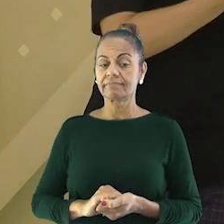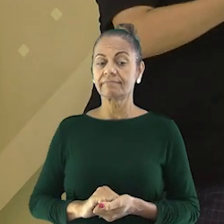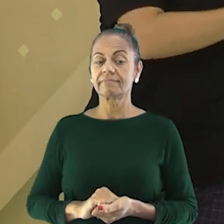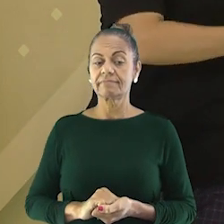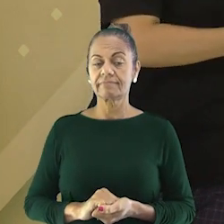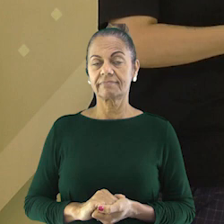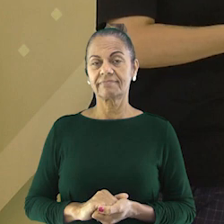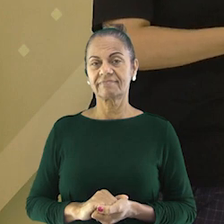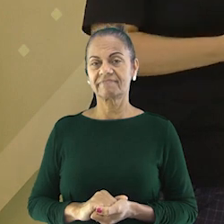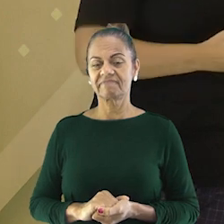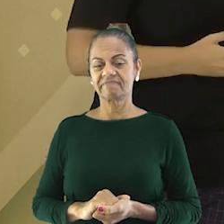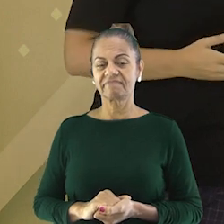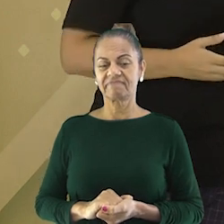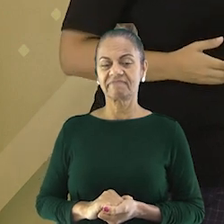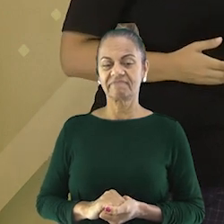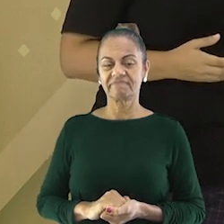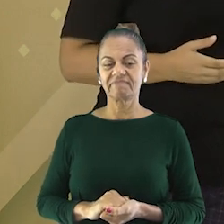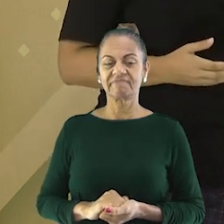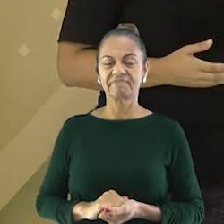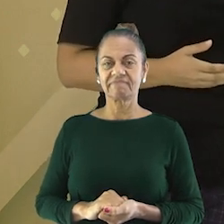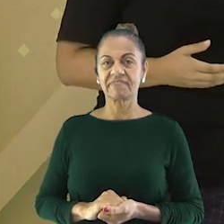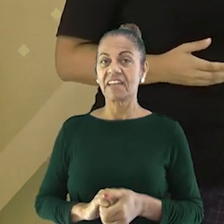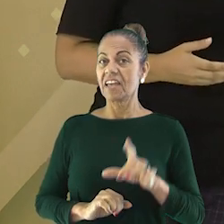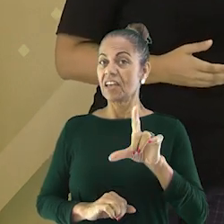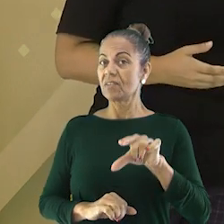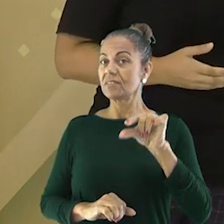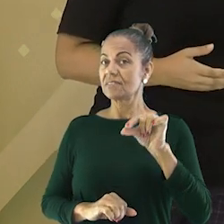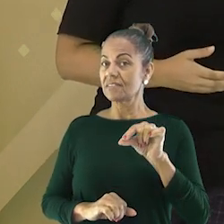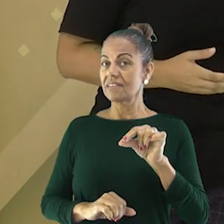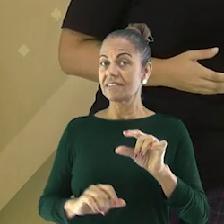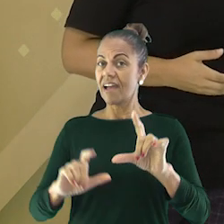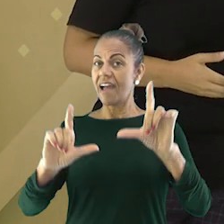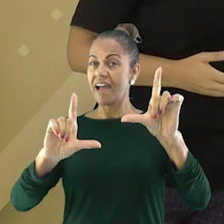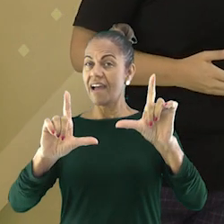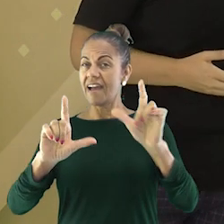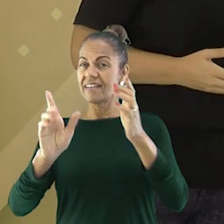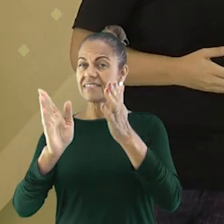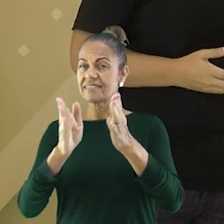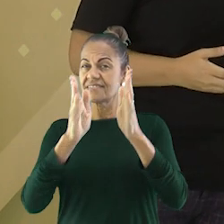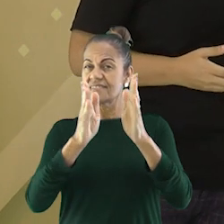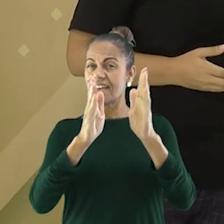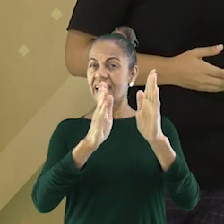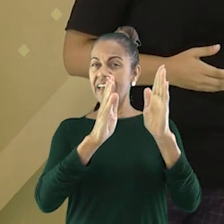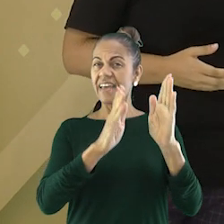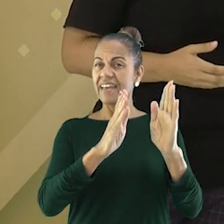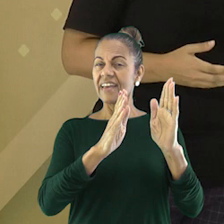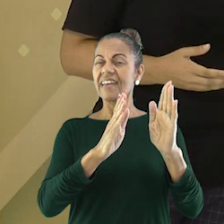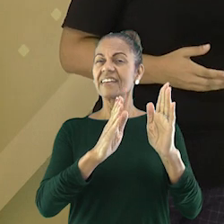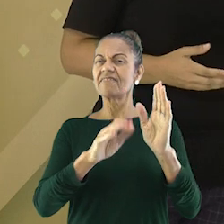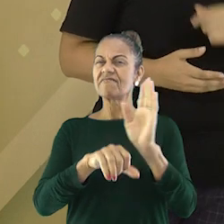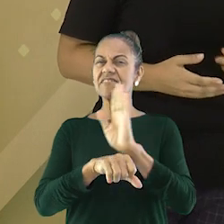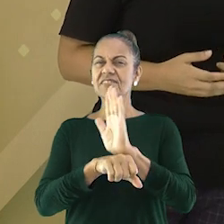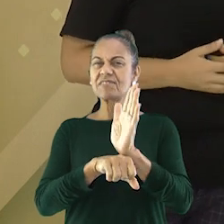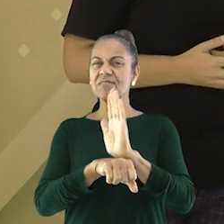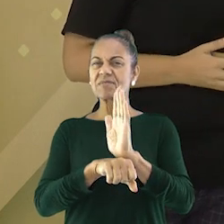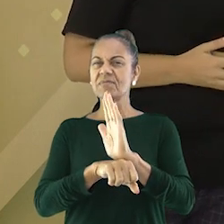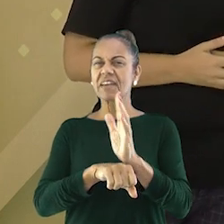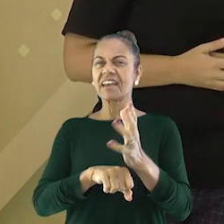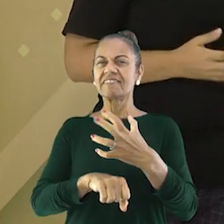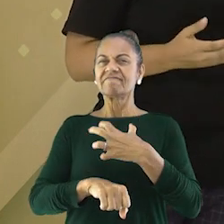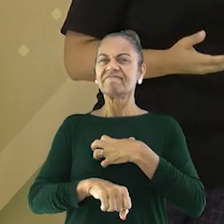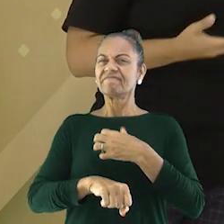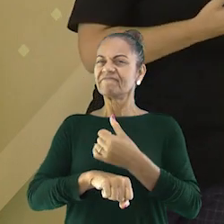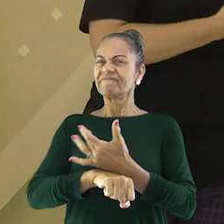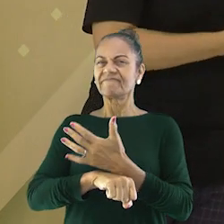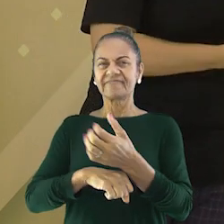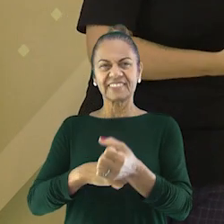more exciting. Eu prefiro séries porque são mais emocionantes. Vamos ver a próxima